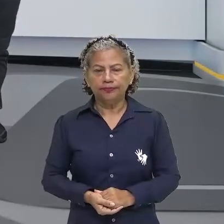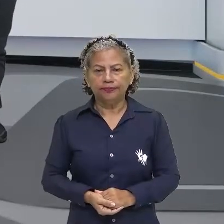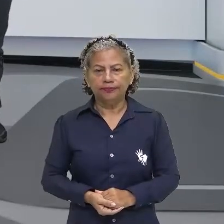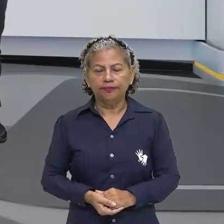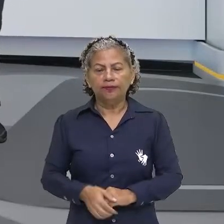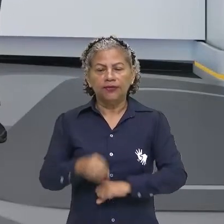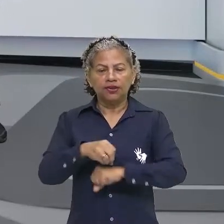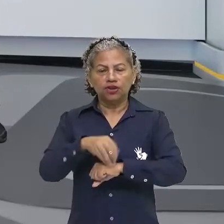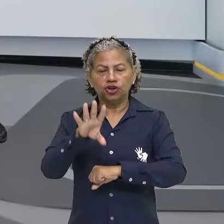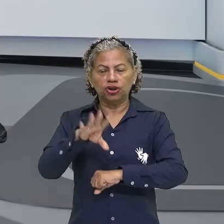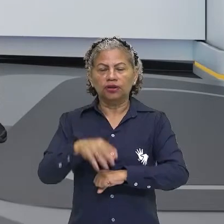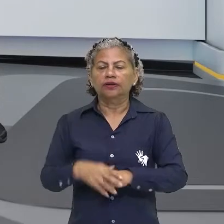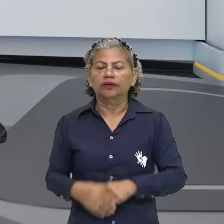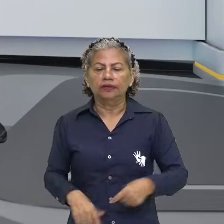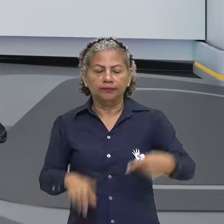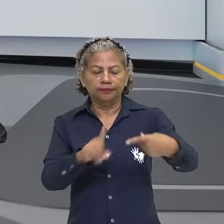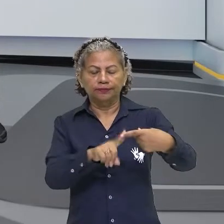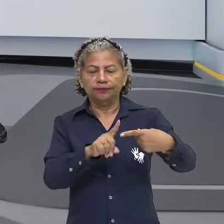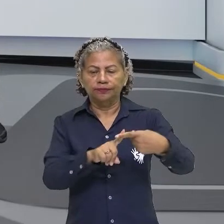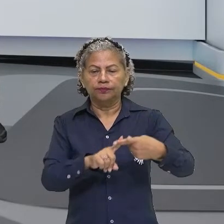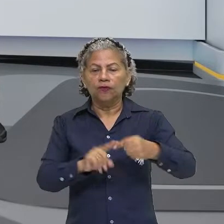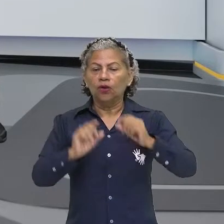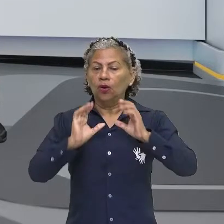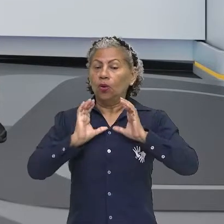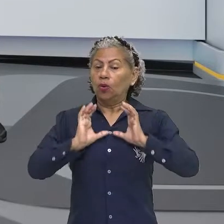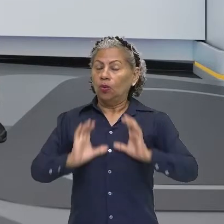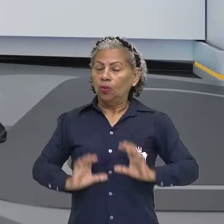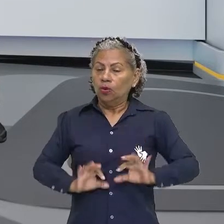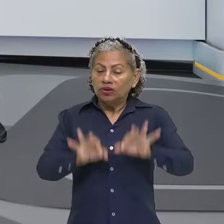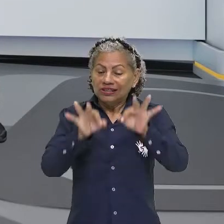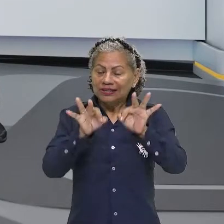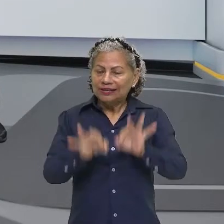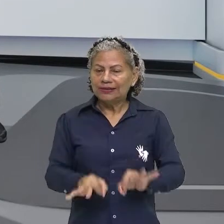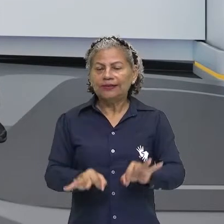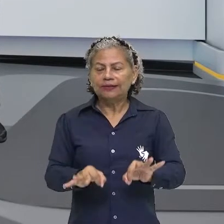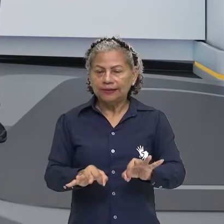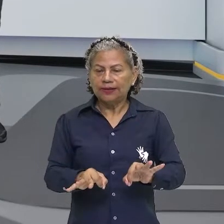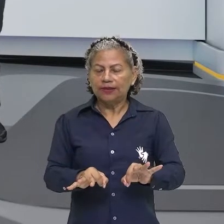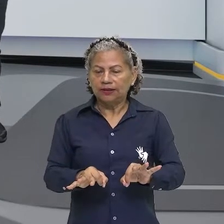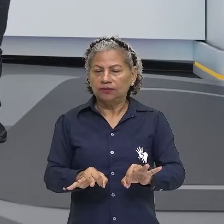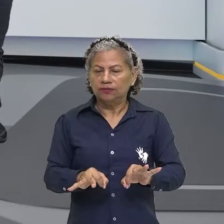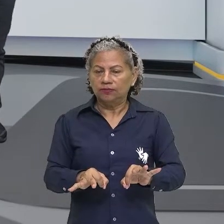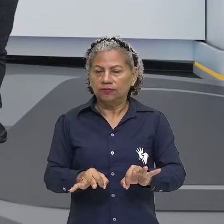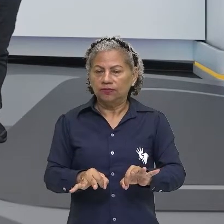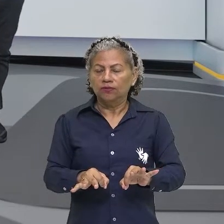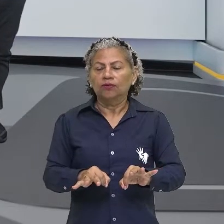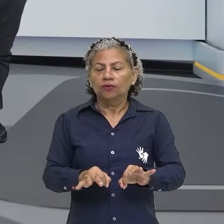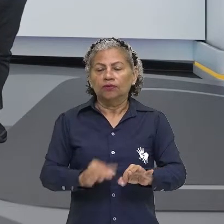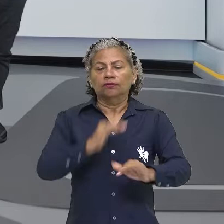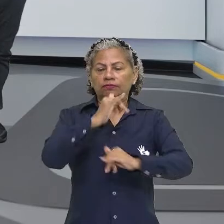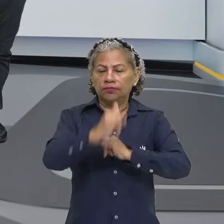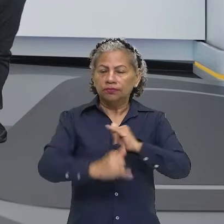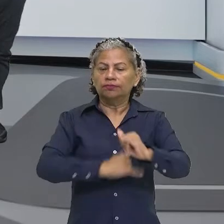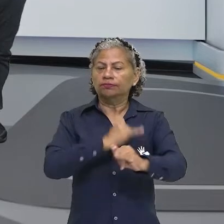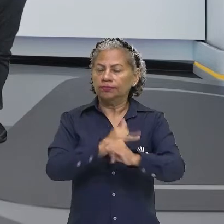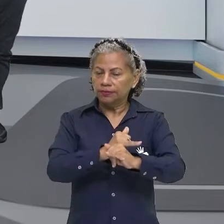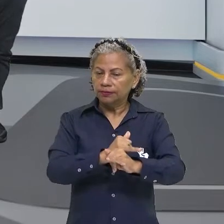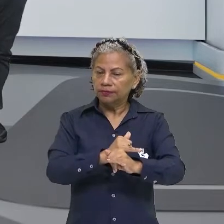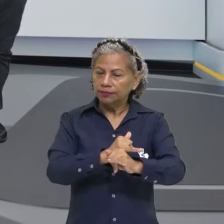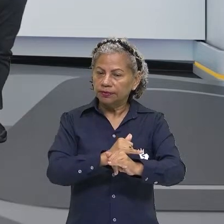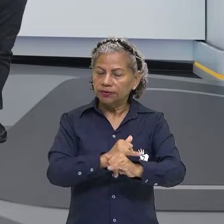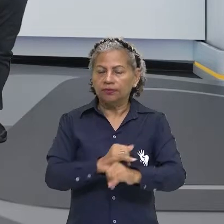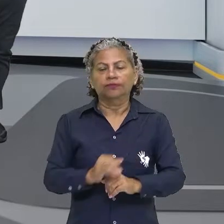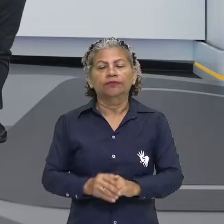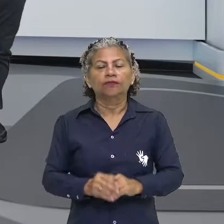Dica número 1, ter um comportamento coerente e correto ao navegar nesse vasto oceano da internet.